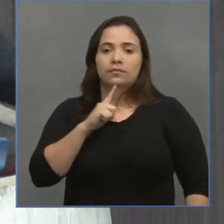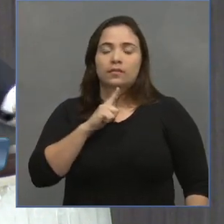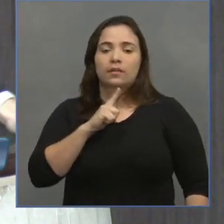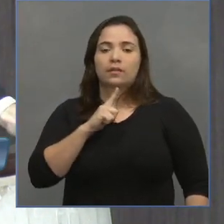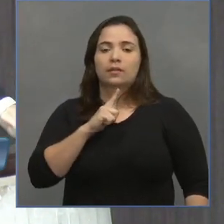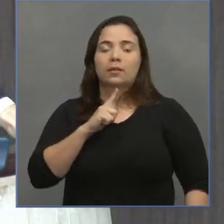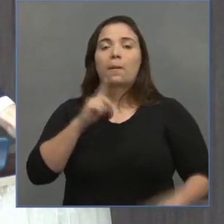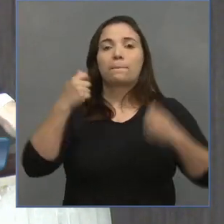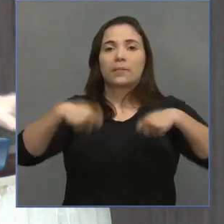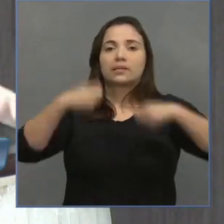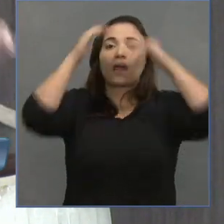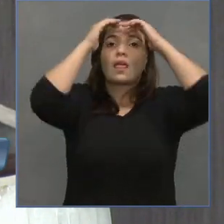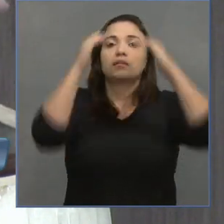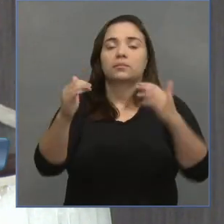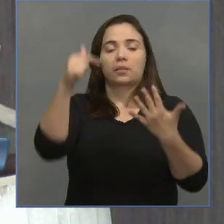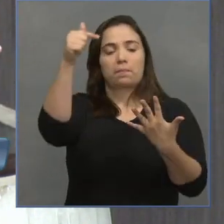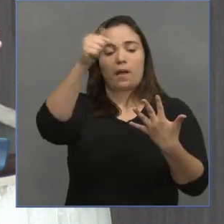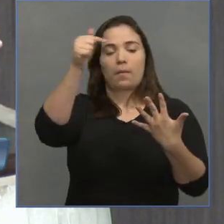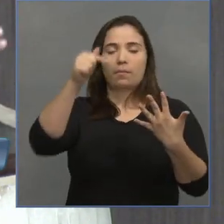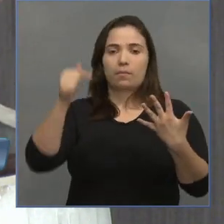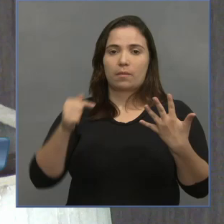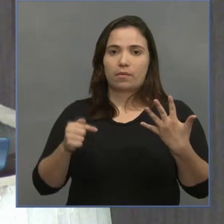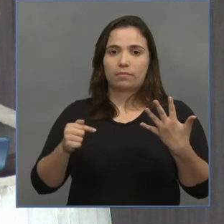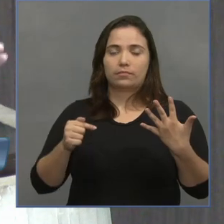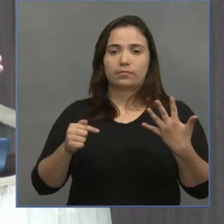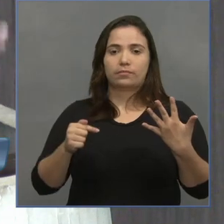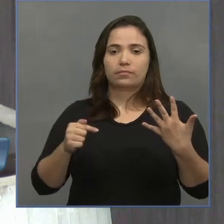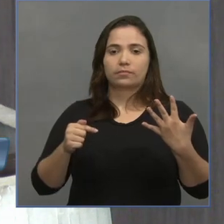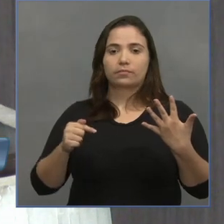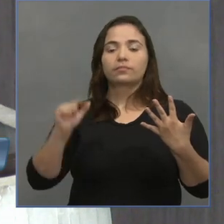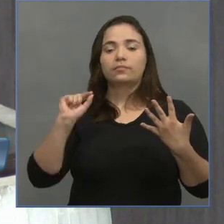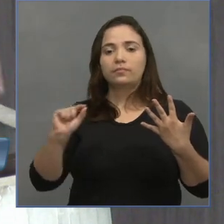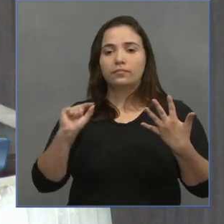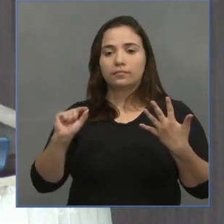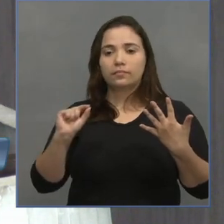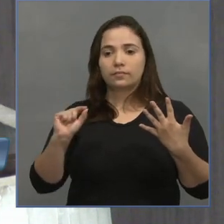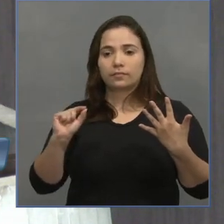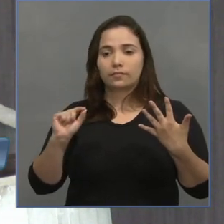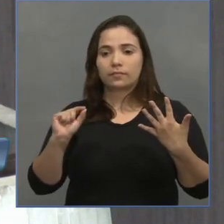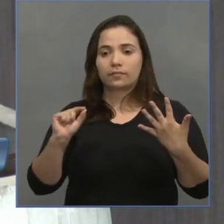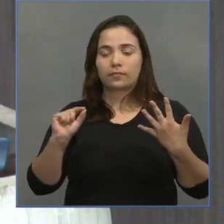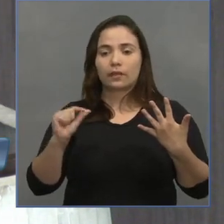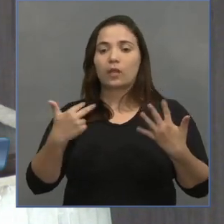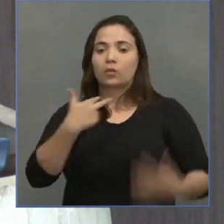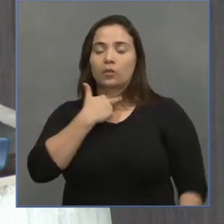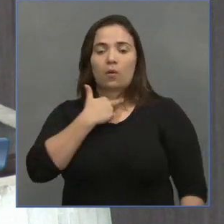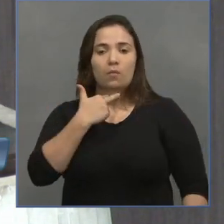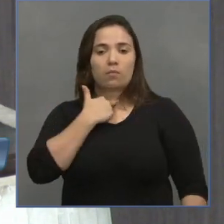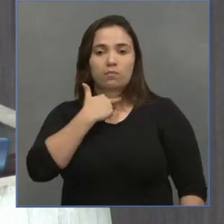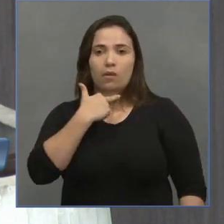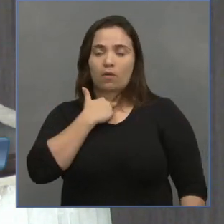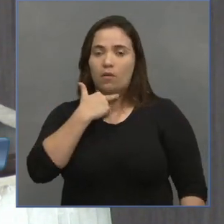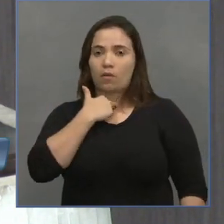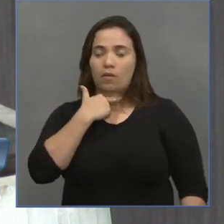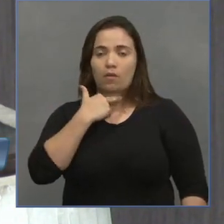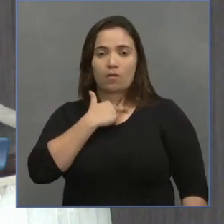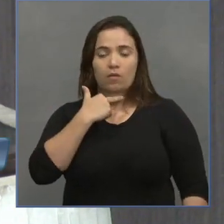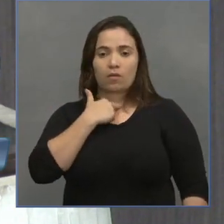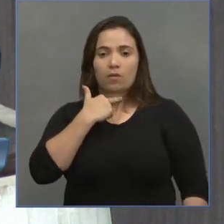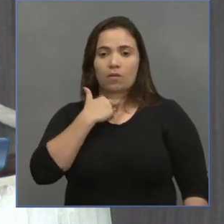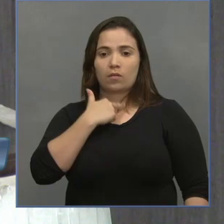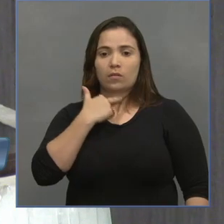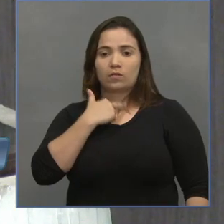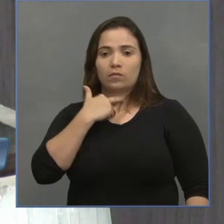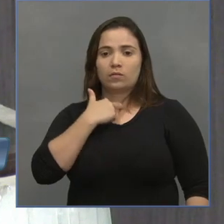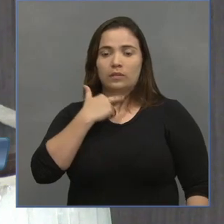ser respeitados. Dentre estes, o princípio de que você não pode dar